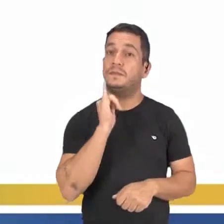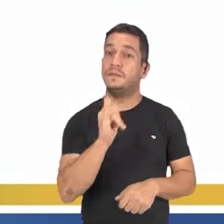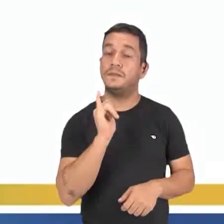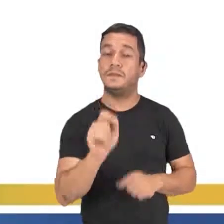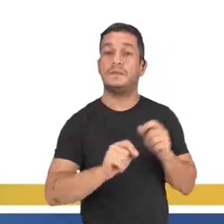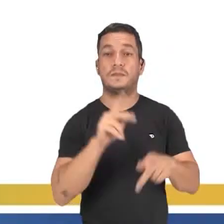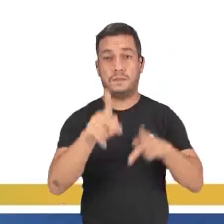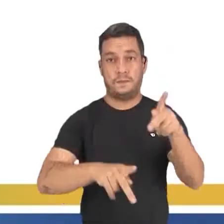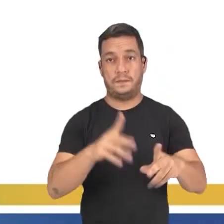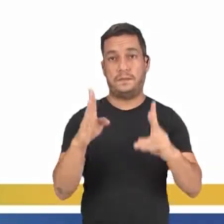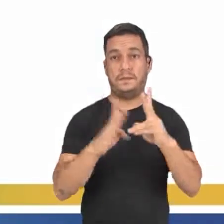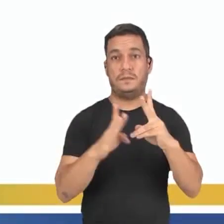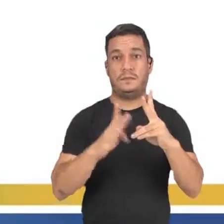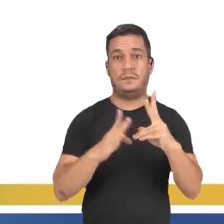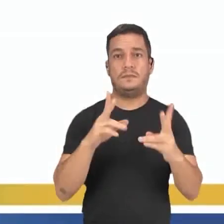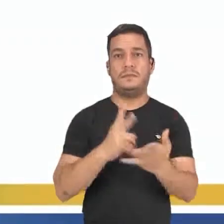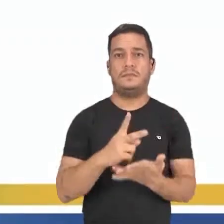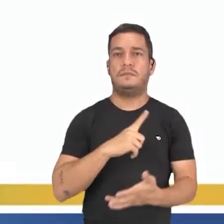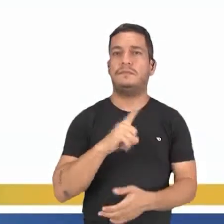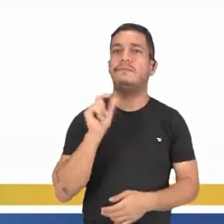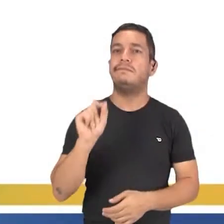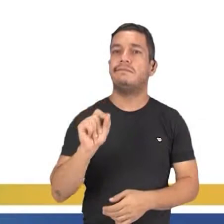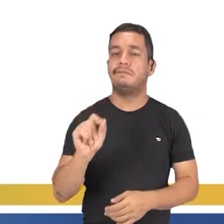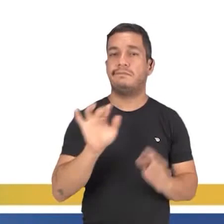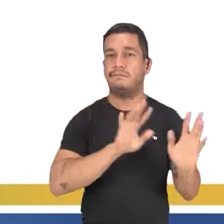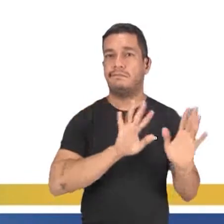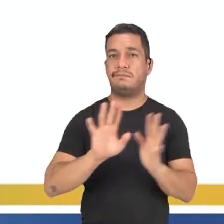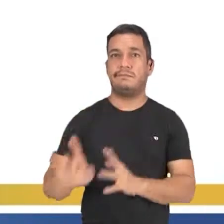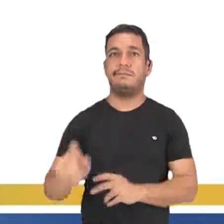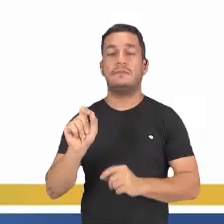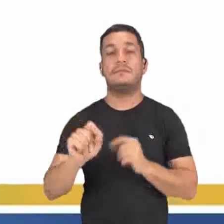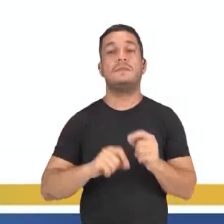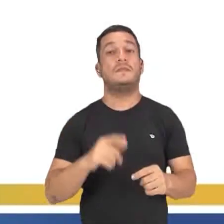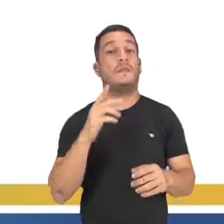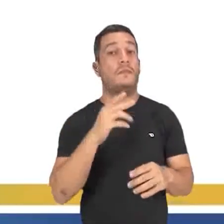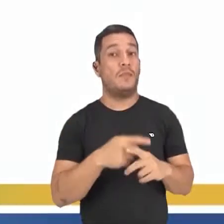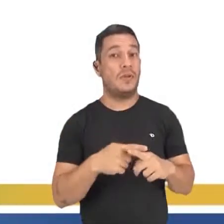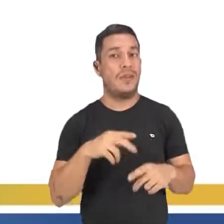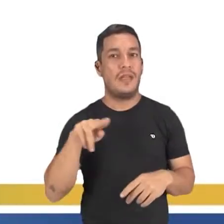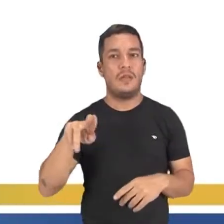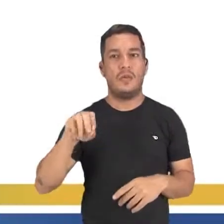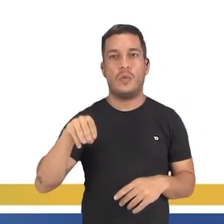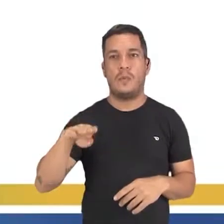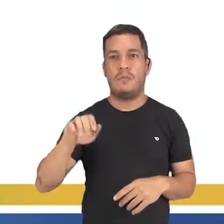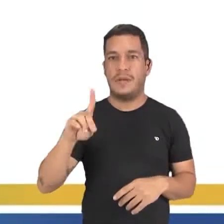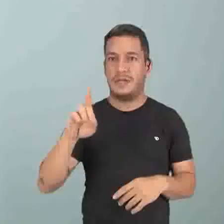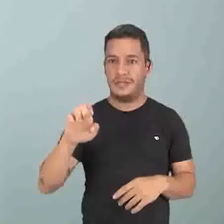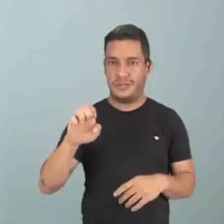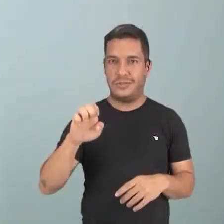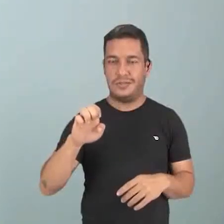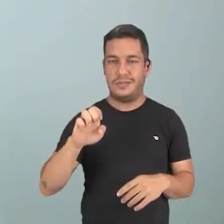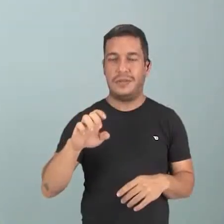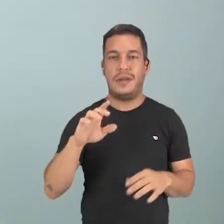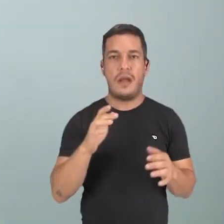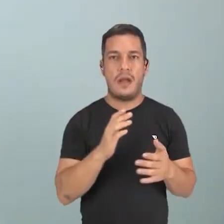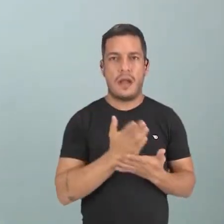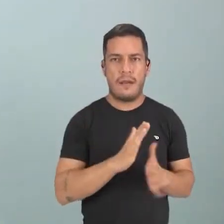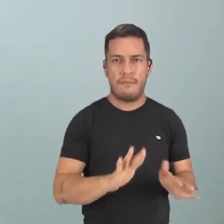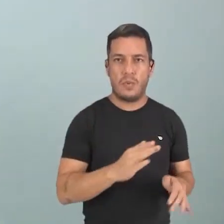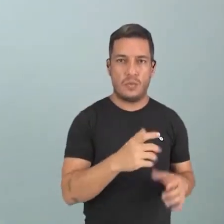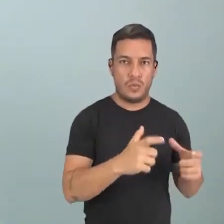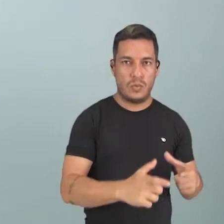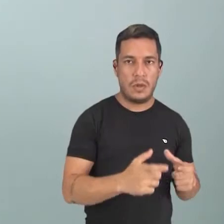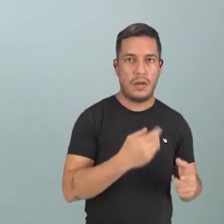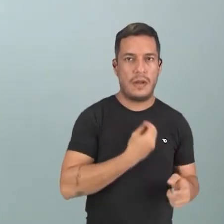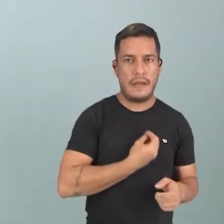próprio povo indígena, que sempre teve a migração por ele ser nômade. Então, acabou naquele lugar ali o seu